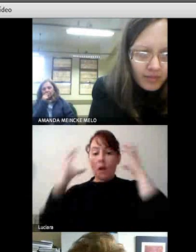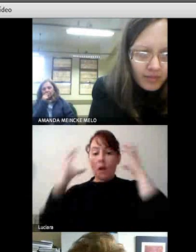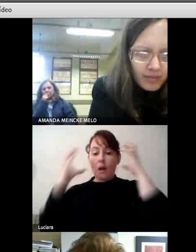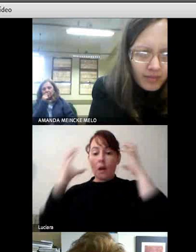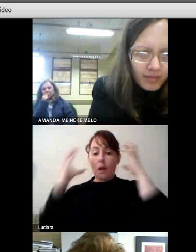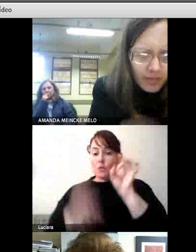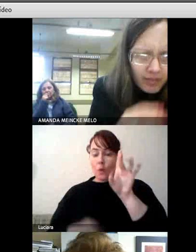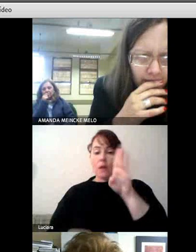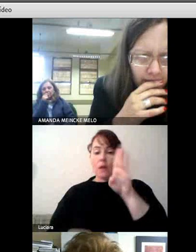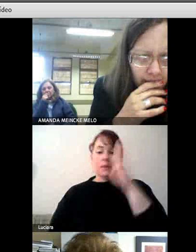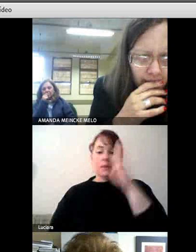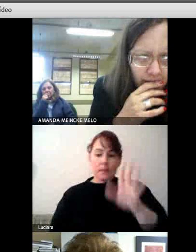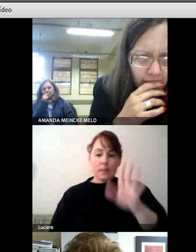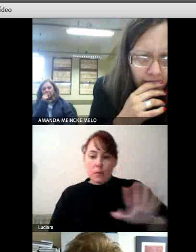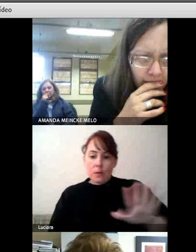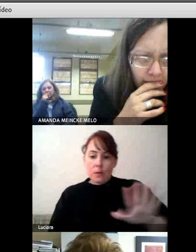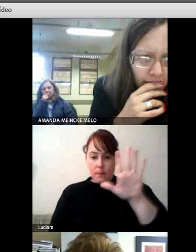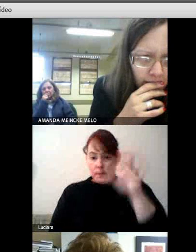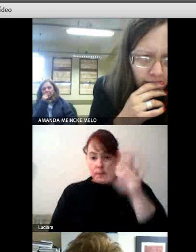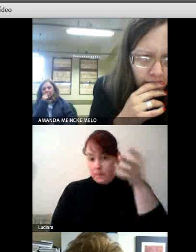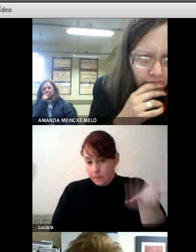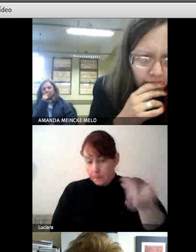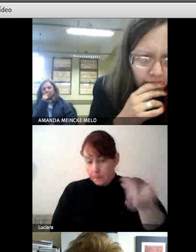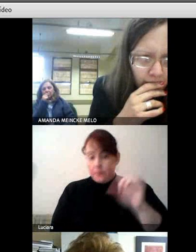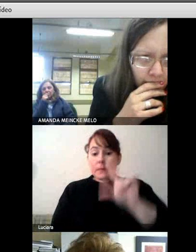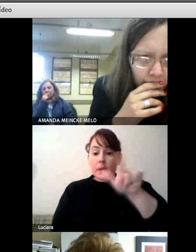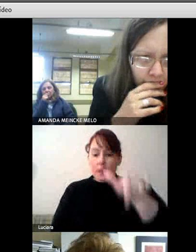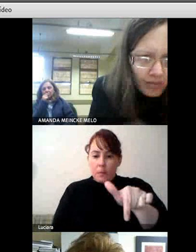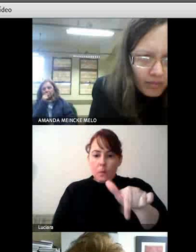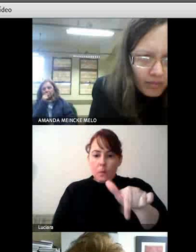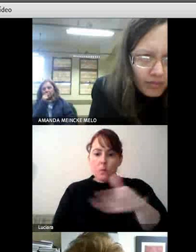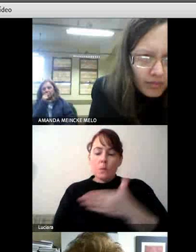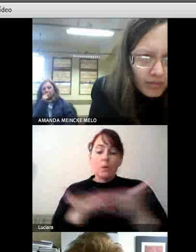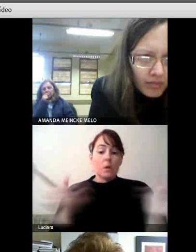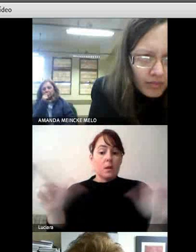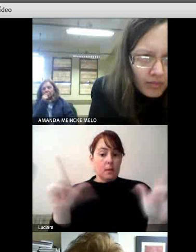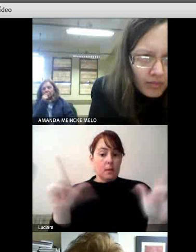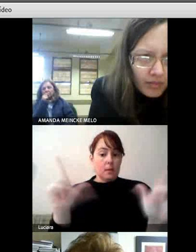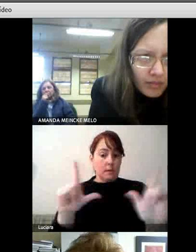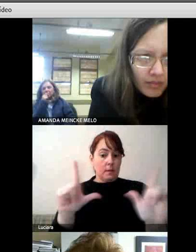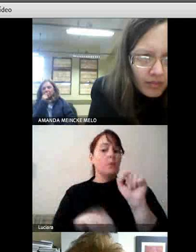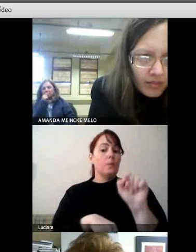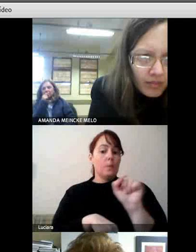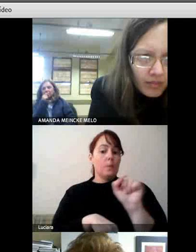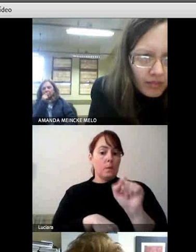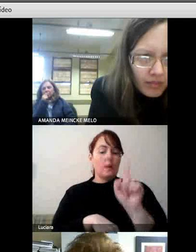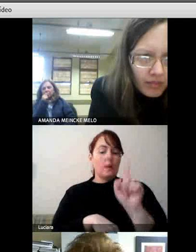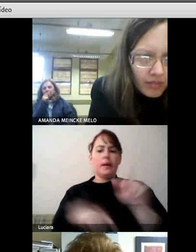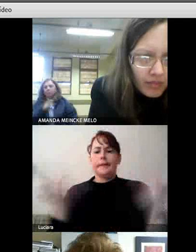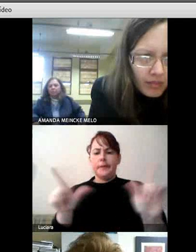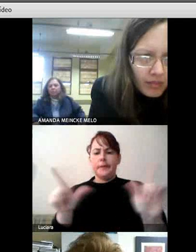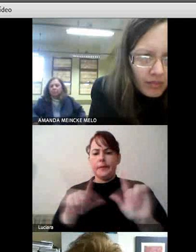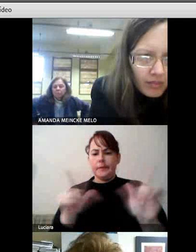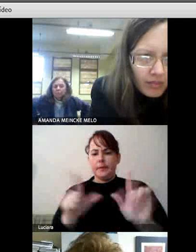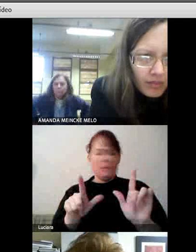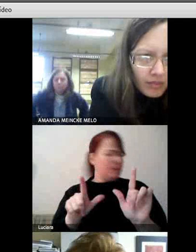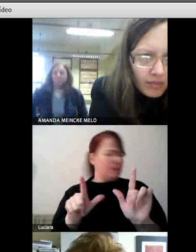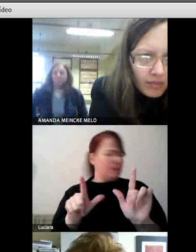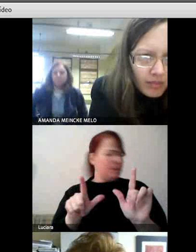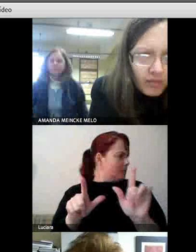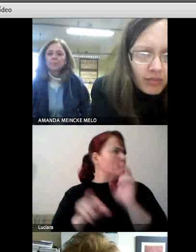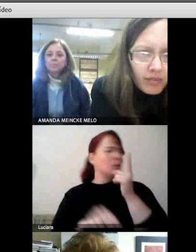É só olhar os telefones. Sabem por quê? Qual é o meu encantamento em trabalhar muito nessa mudança? É que eu